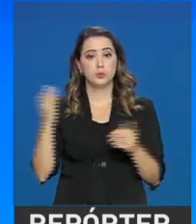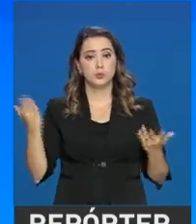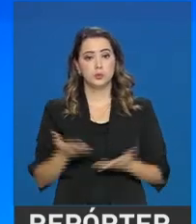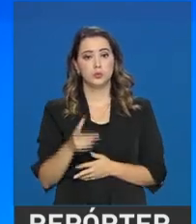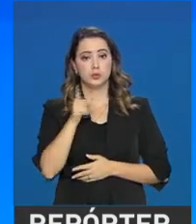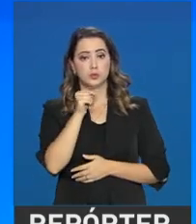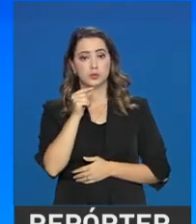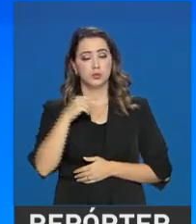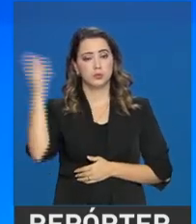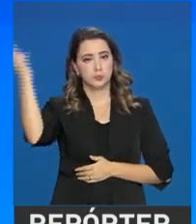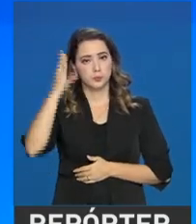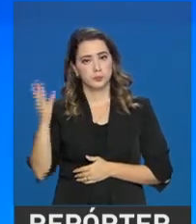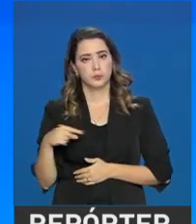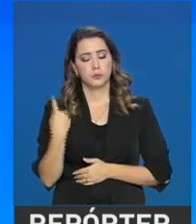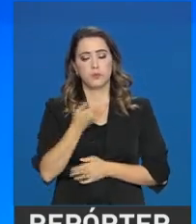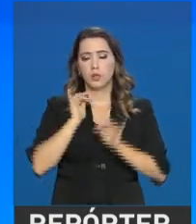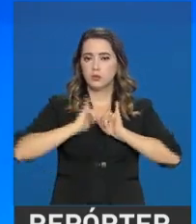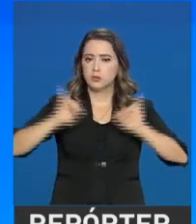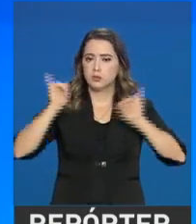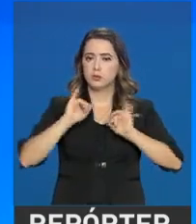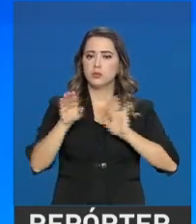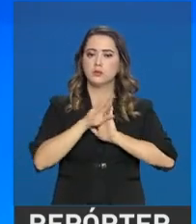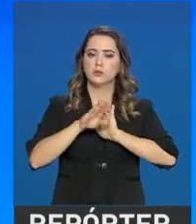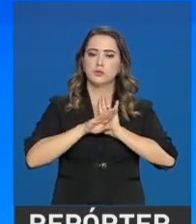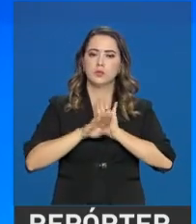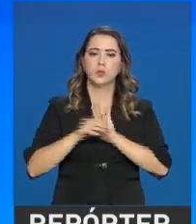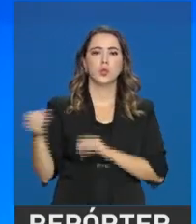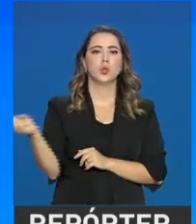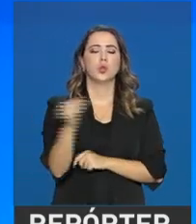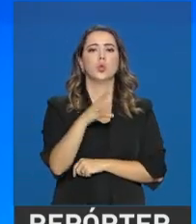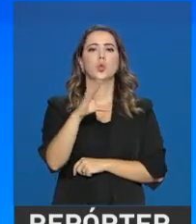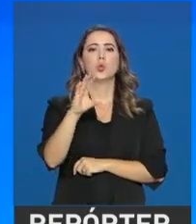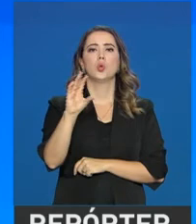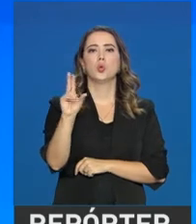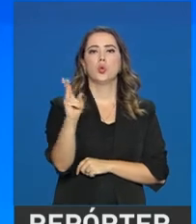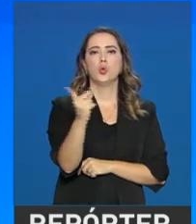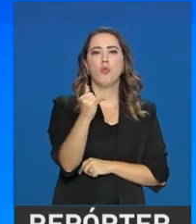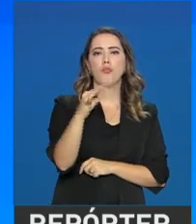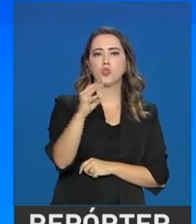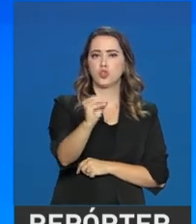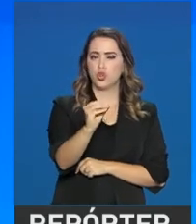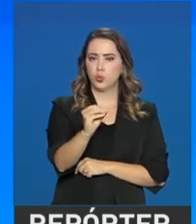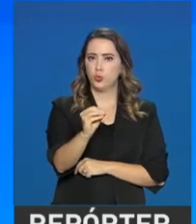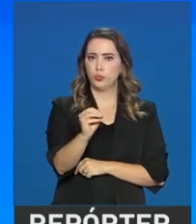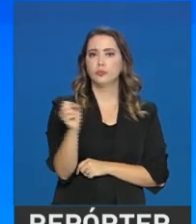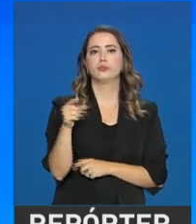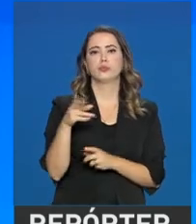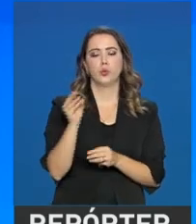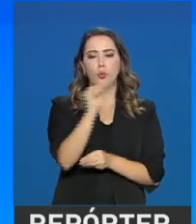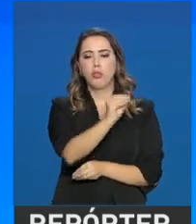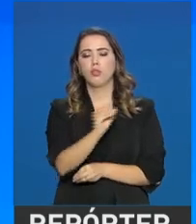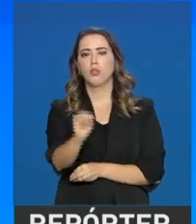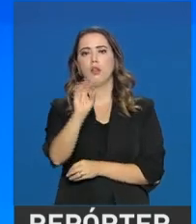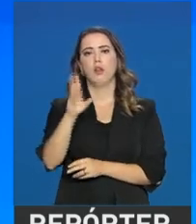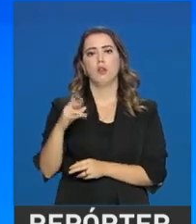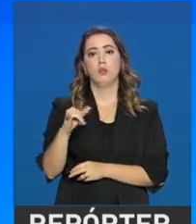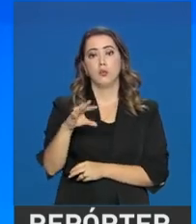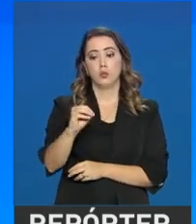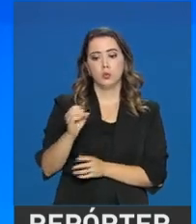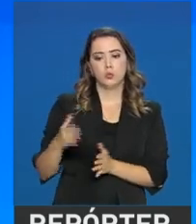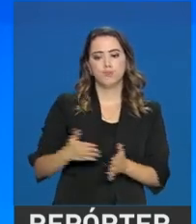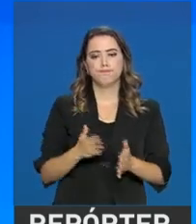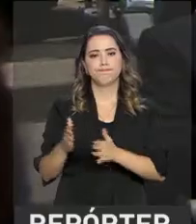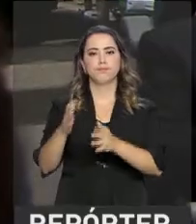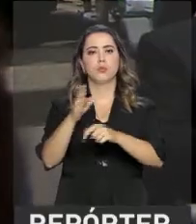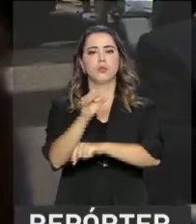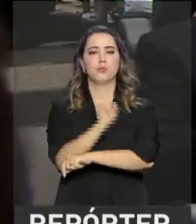do brasil lançamos o programa novo chico dedicados a revitalização do rio são francisco